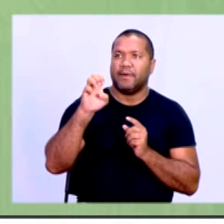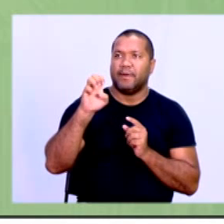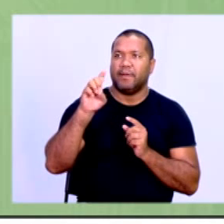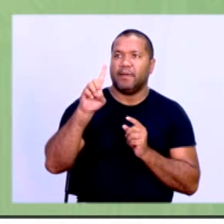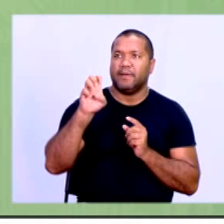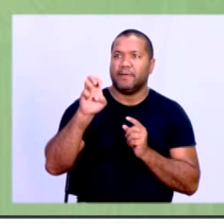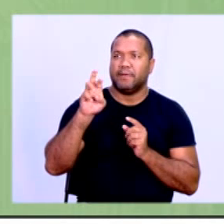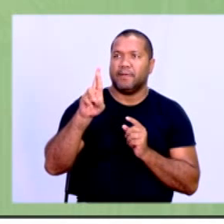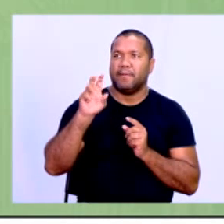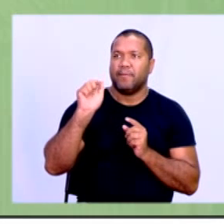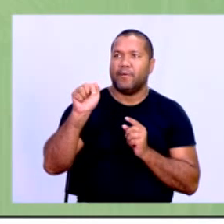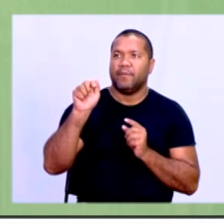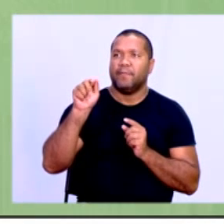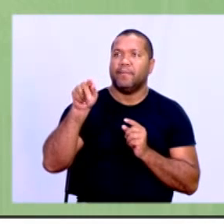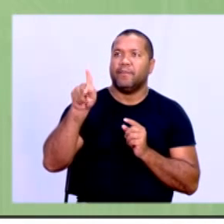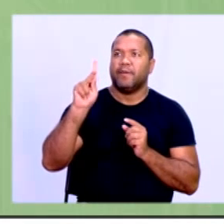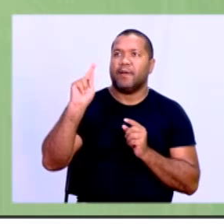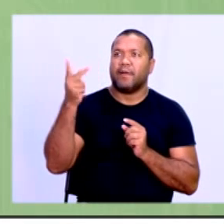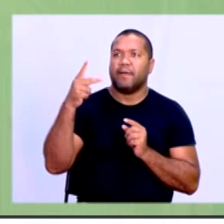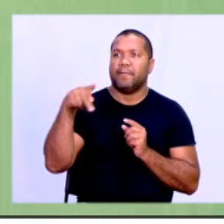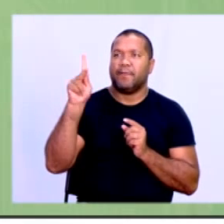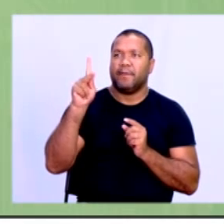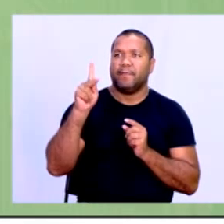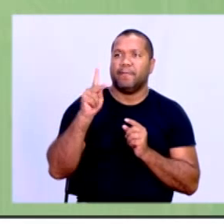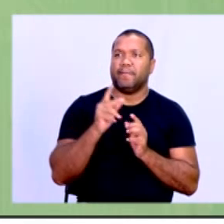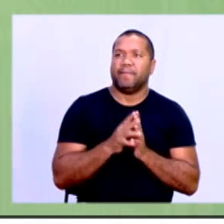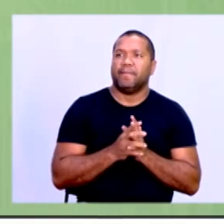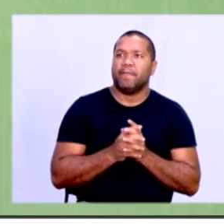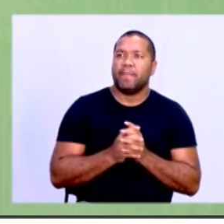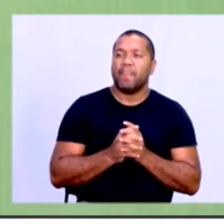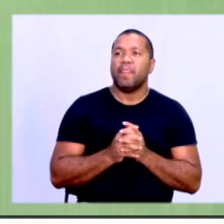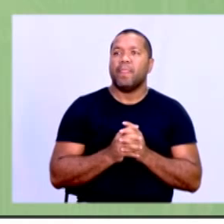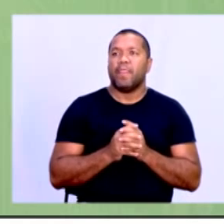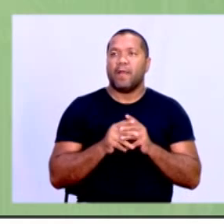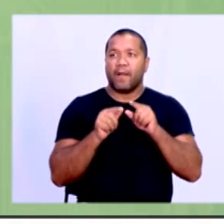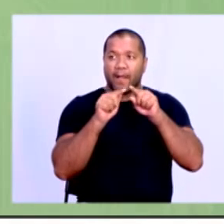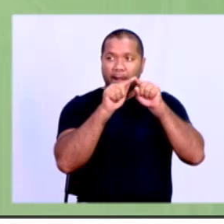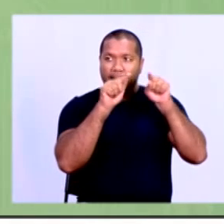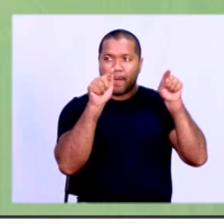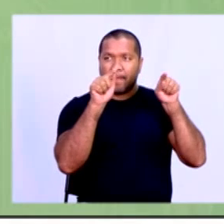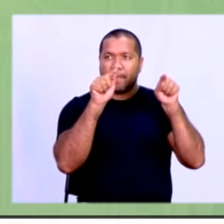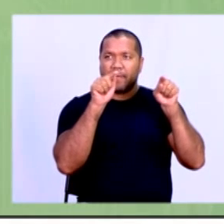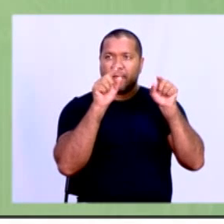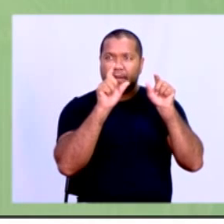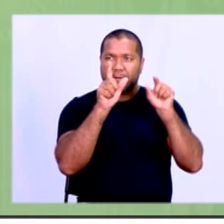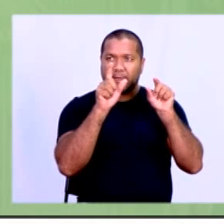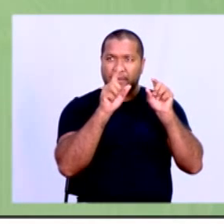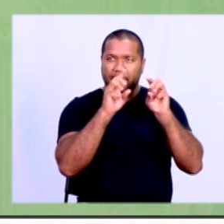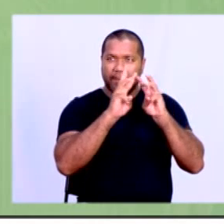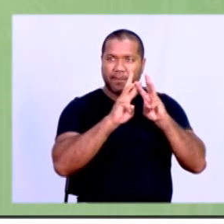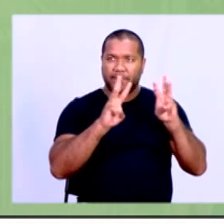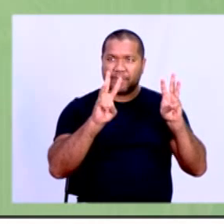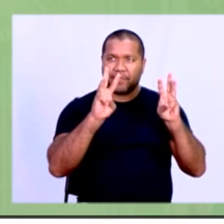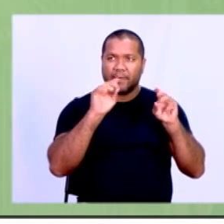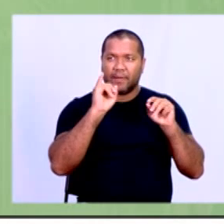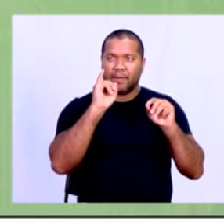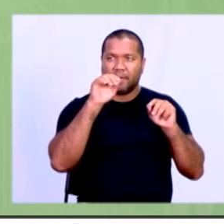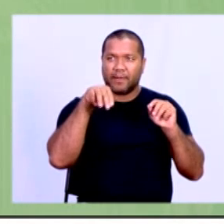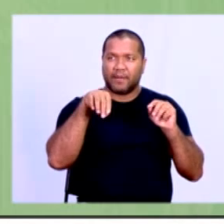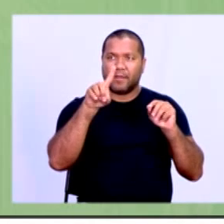.blade.php. Vou riscar aqui, ó, esse aqui, ó. Essa página aqui é a index, ó. Essa página é a